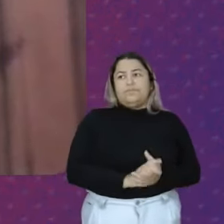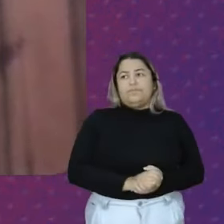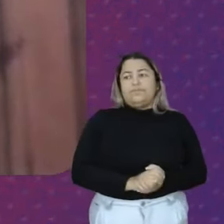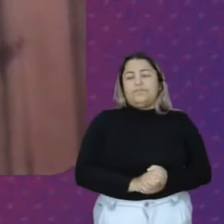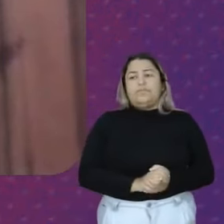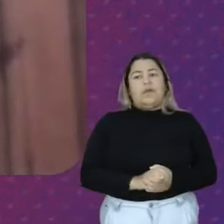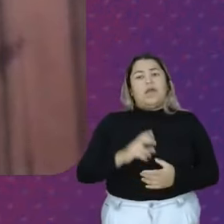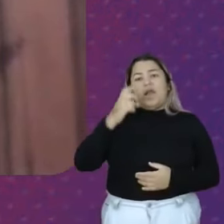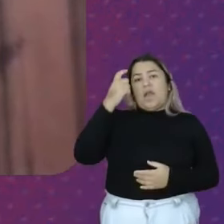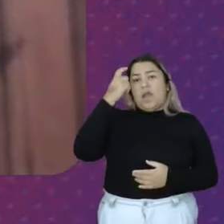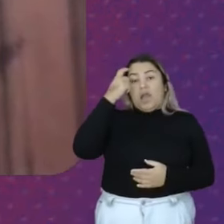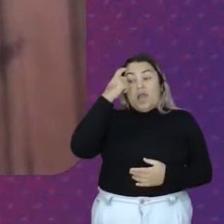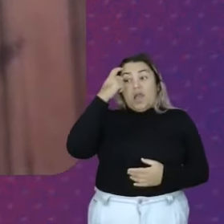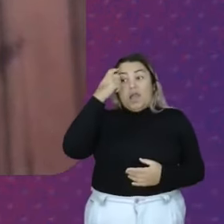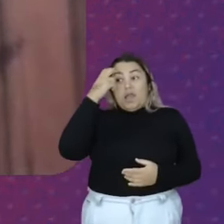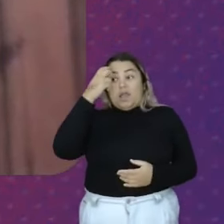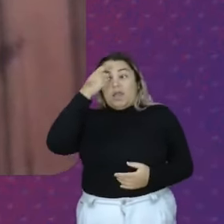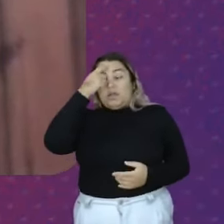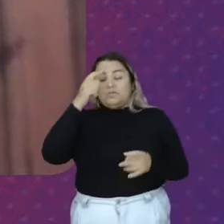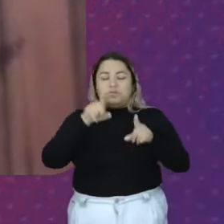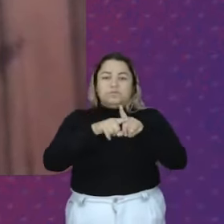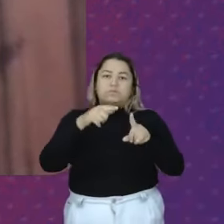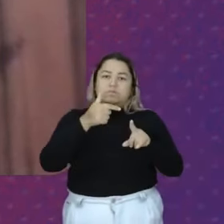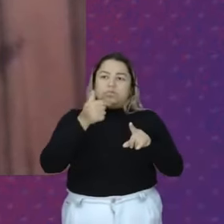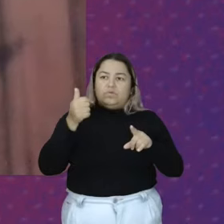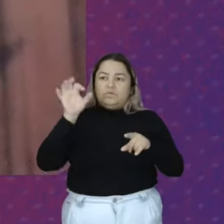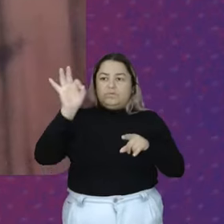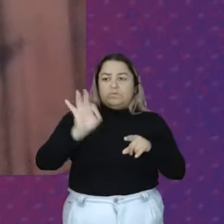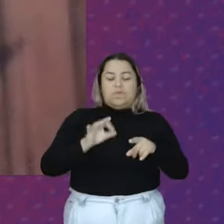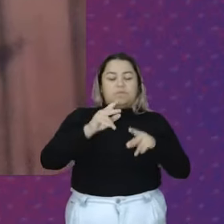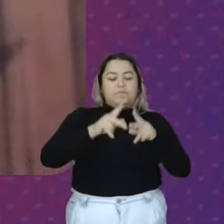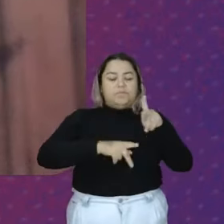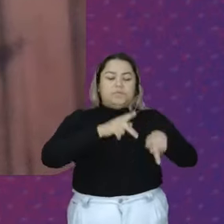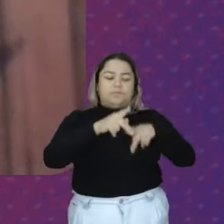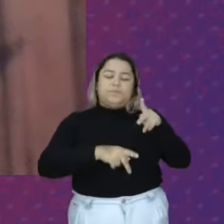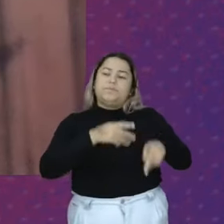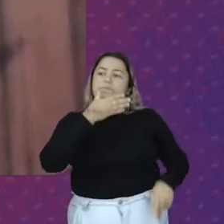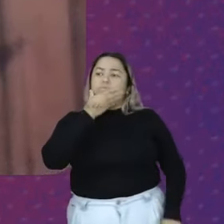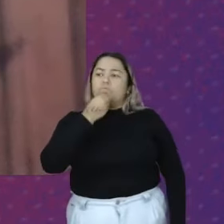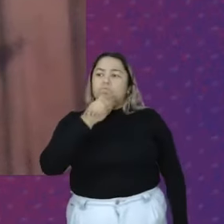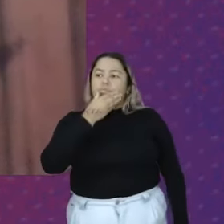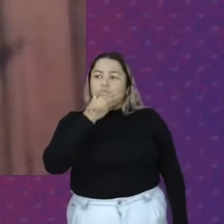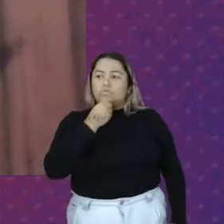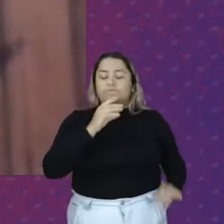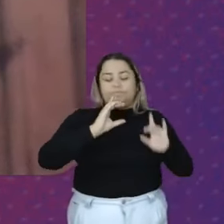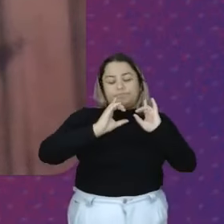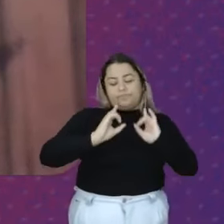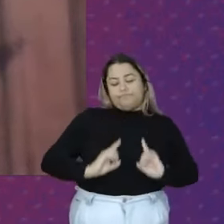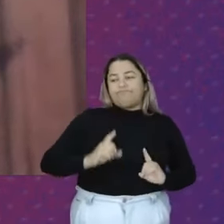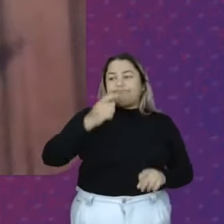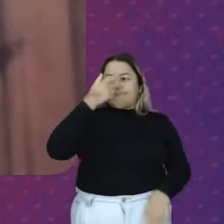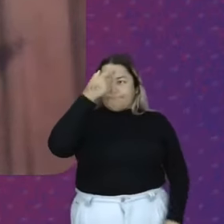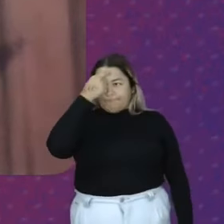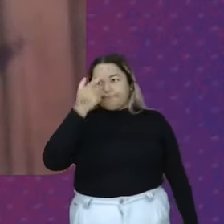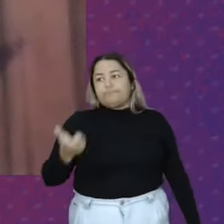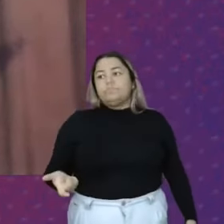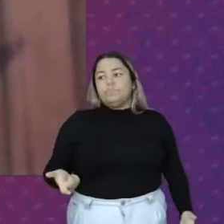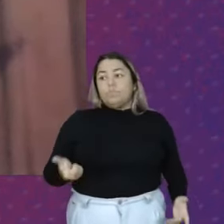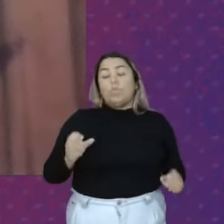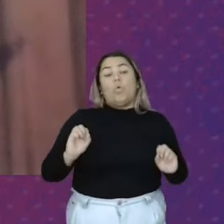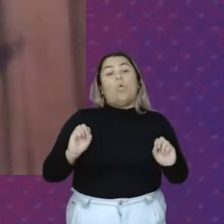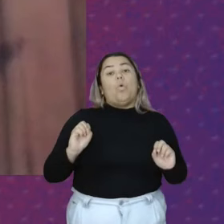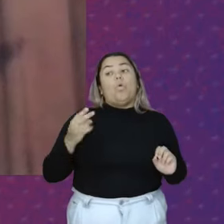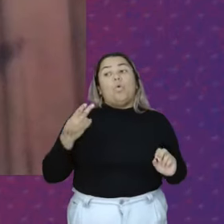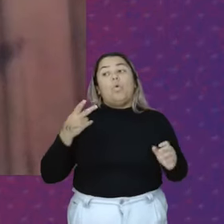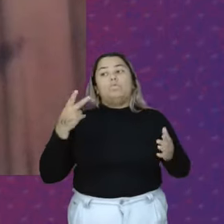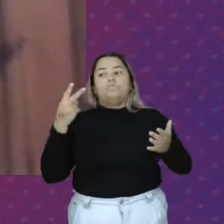intelectual eles são 22% né da população masculina com deficiência intelectual que sofre violenta Ou seja